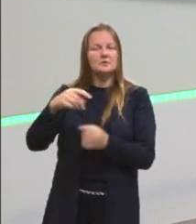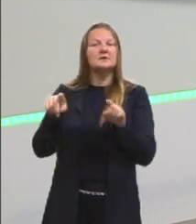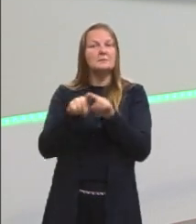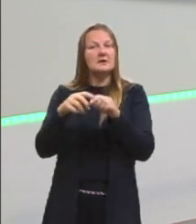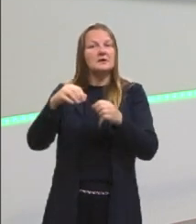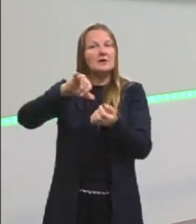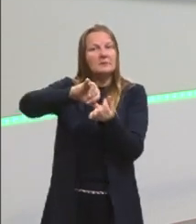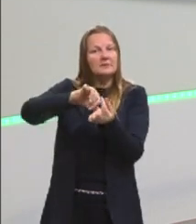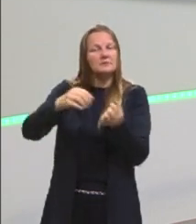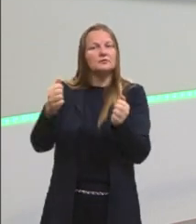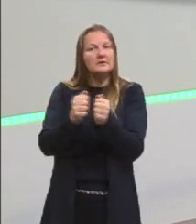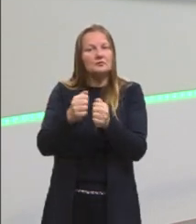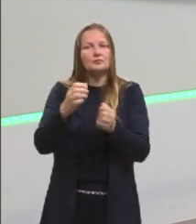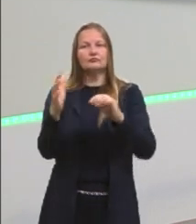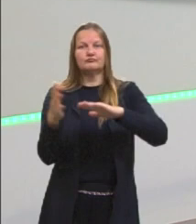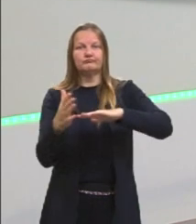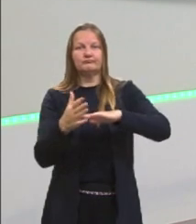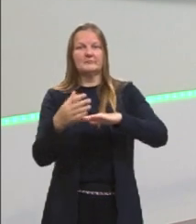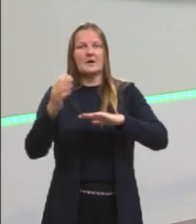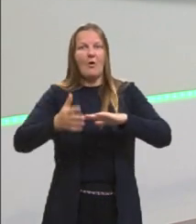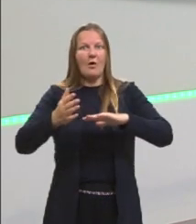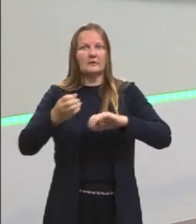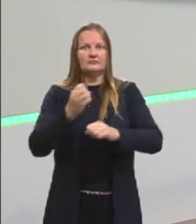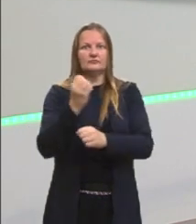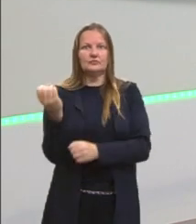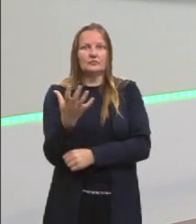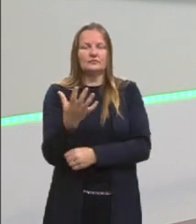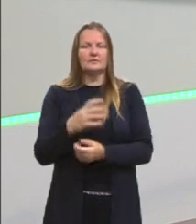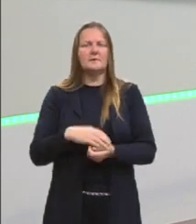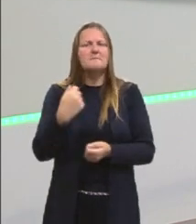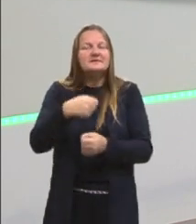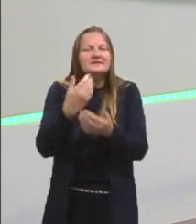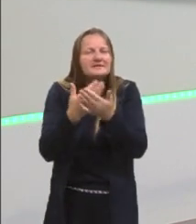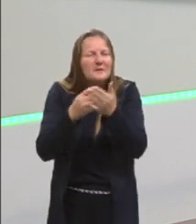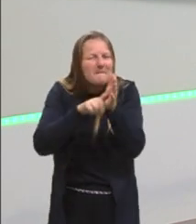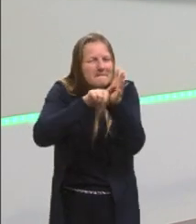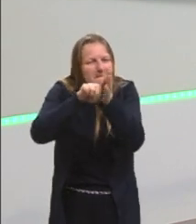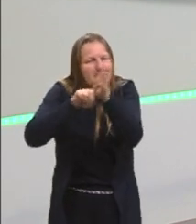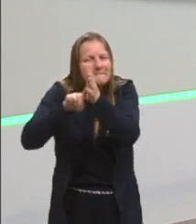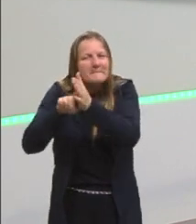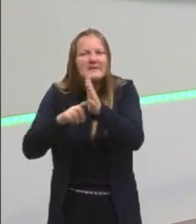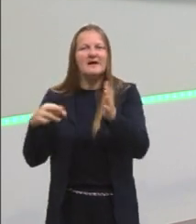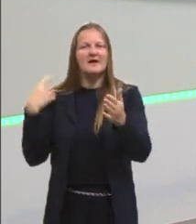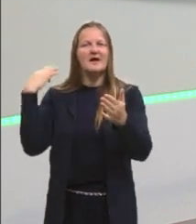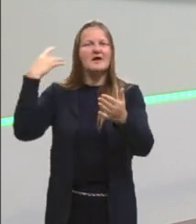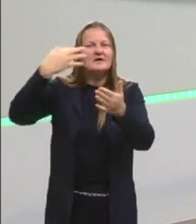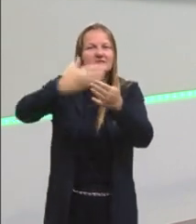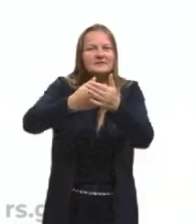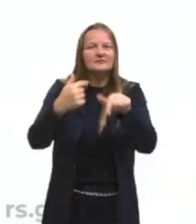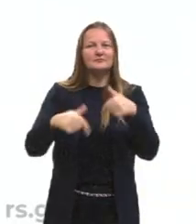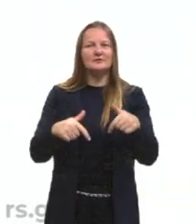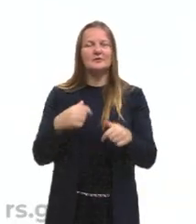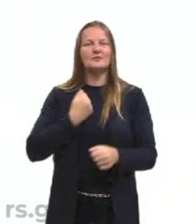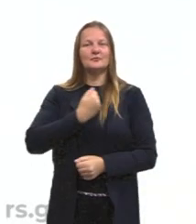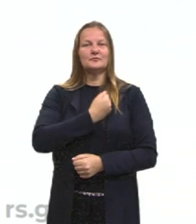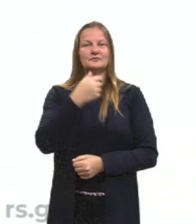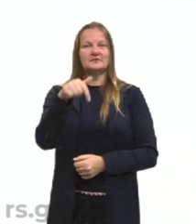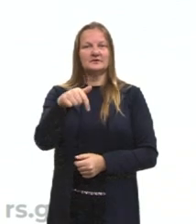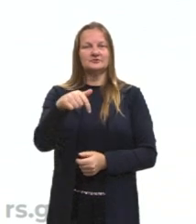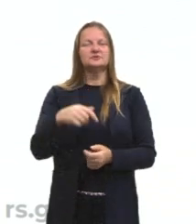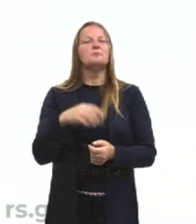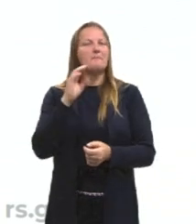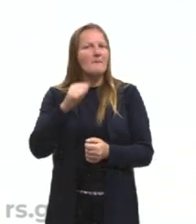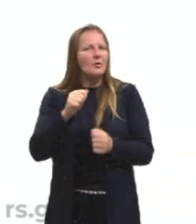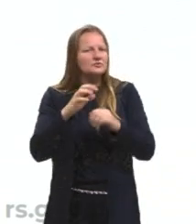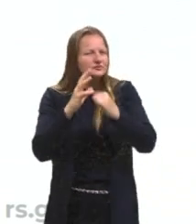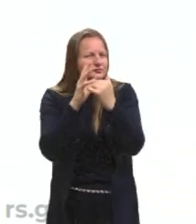momento da contemporaneidade então se você precisar buscar e revisar a questão do trabalho essa é o número 7 é bem bacana tem